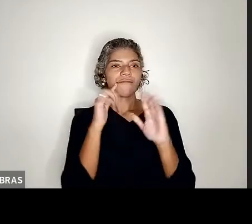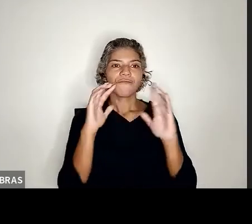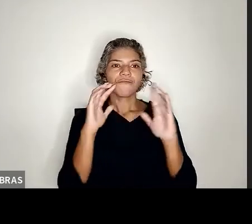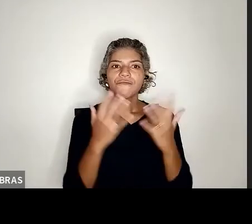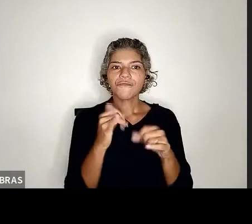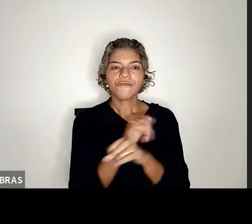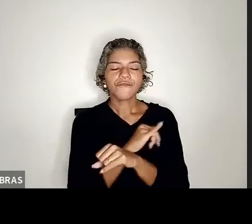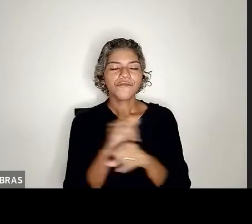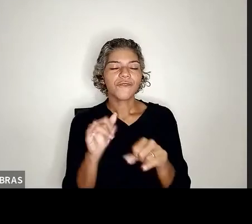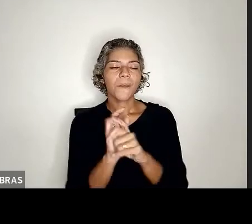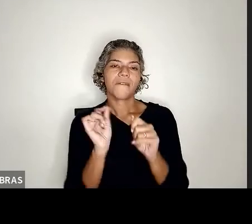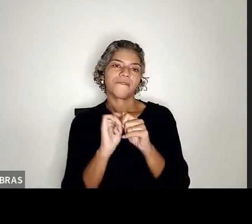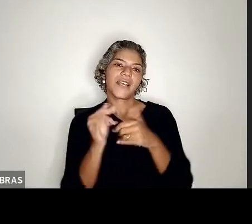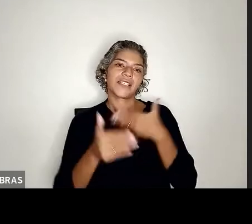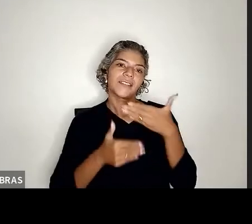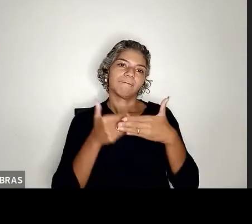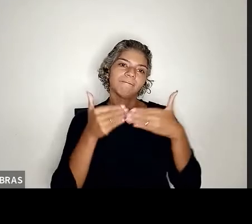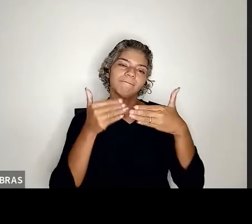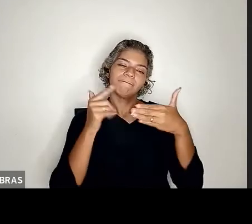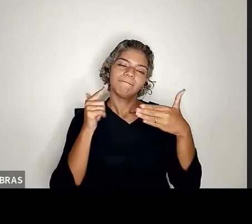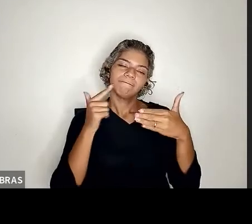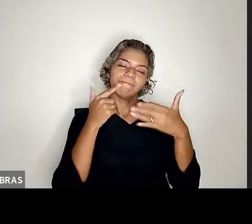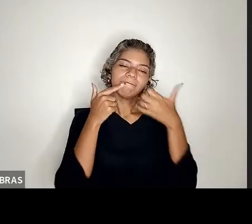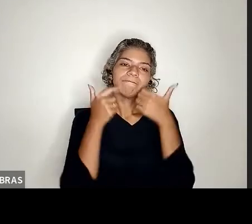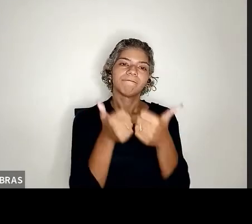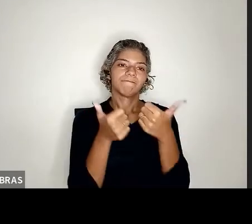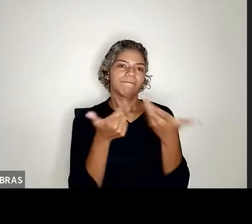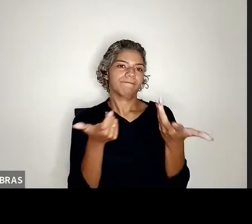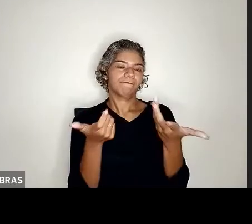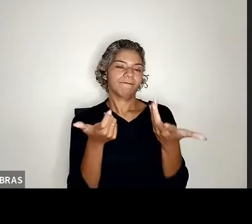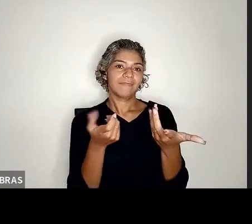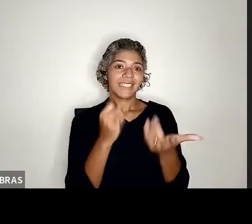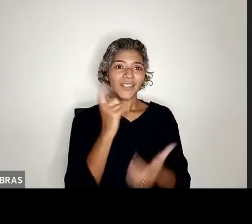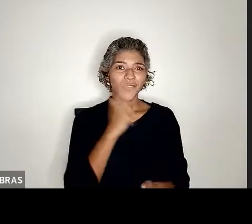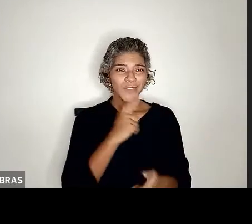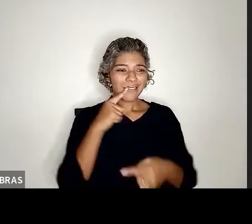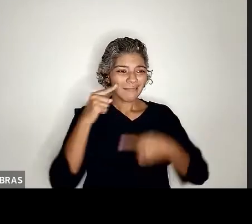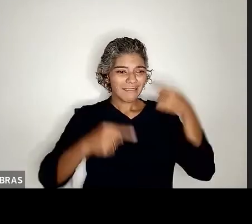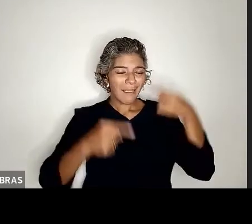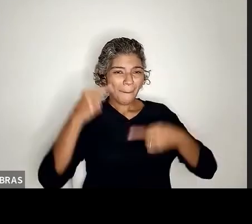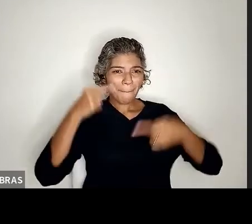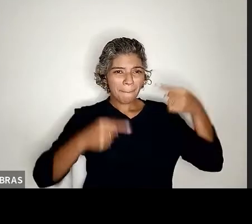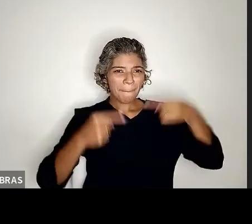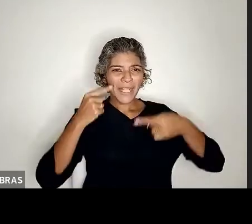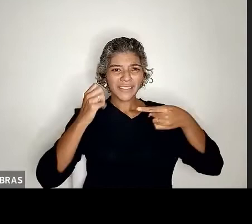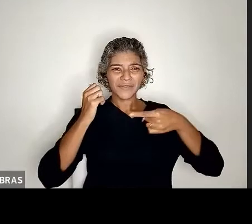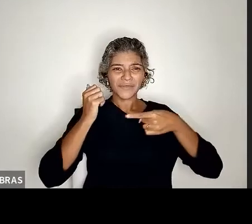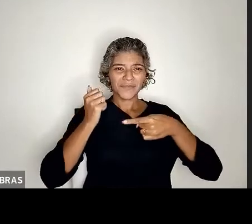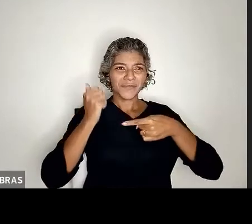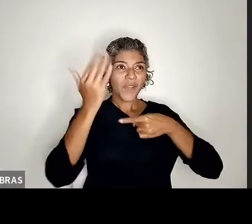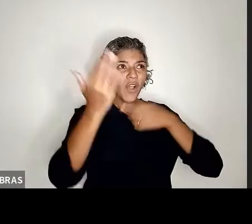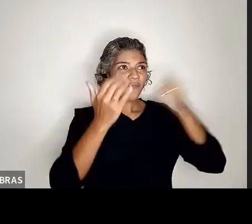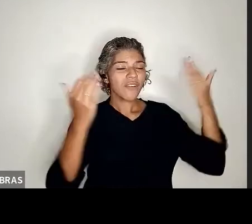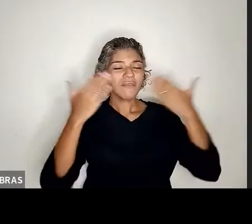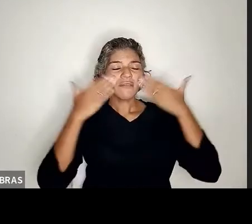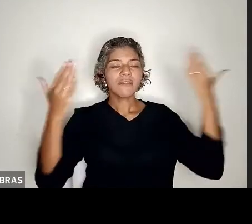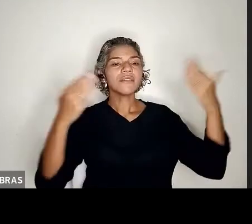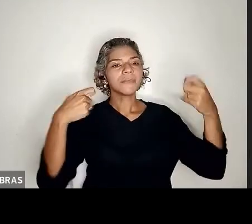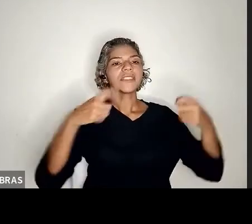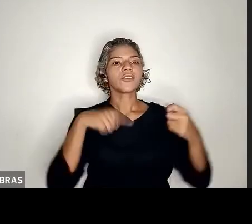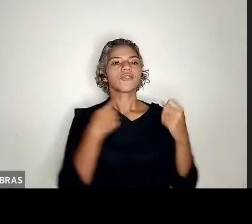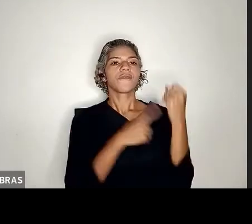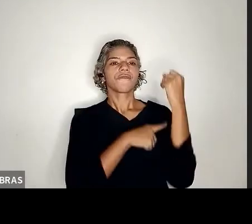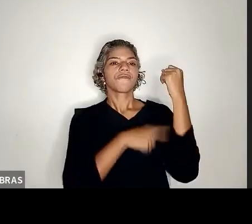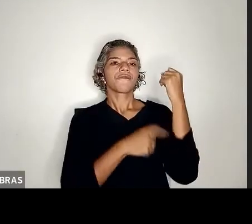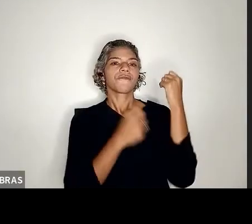parece, para poder fazer o debate para fora, a gente também tem que nos fortalecer dentro com um discurso e com um diálogo que não coloque o tempo inteiro uma faca no